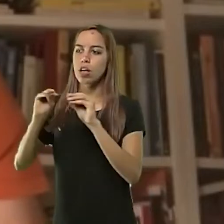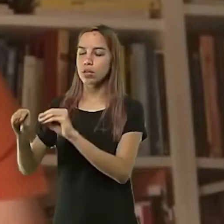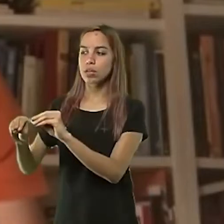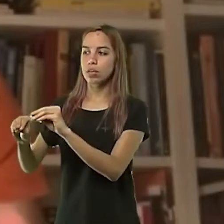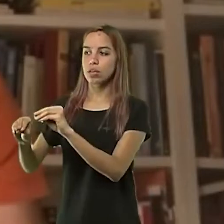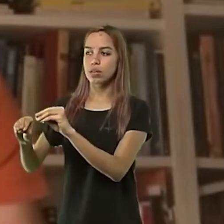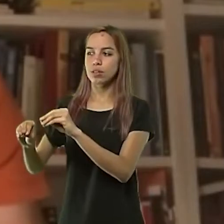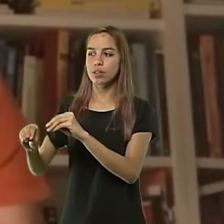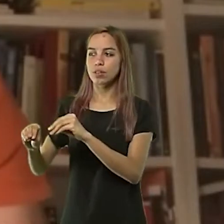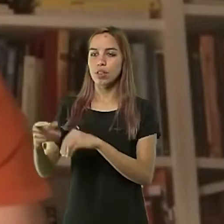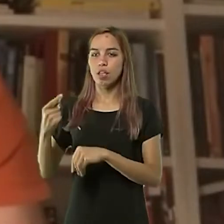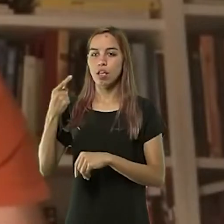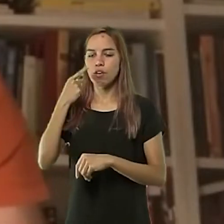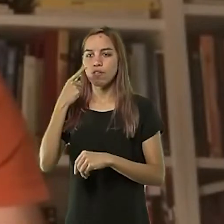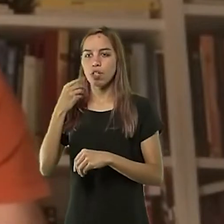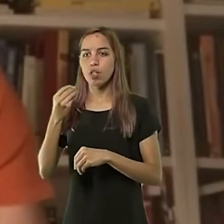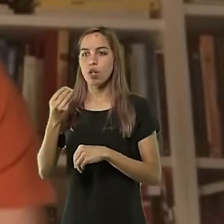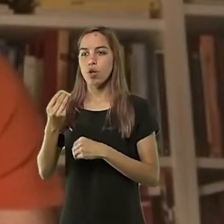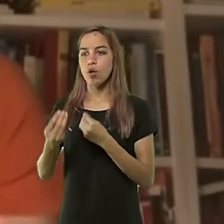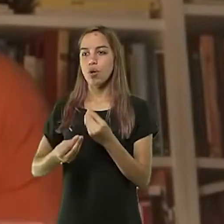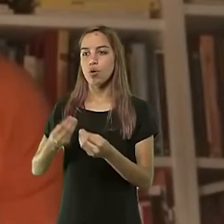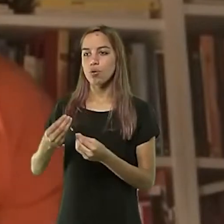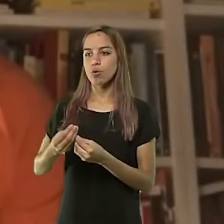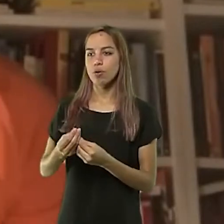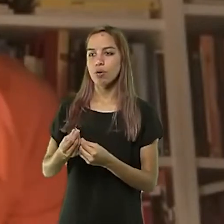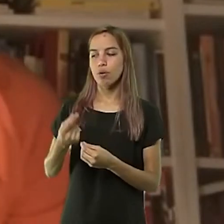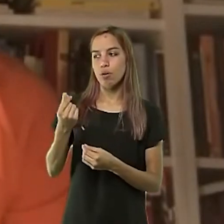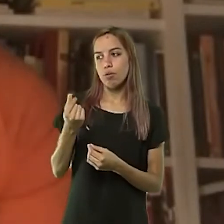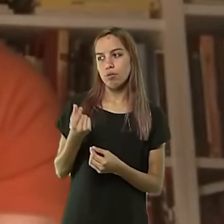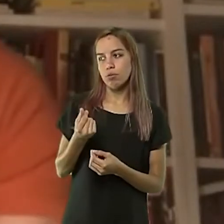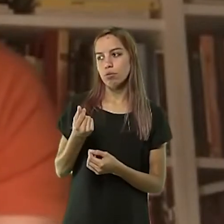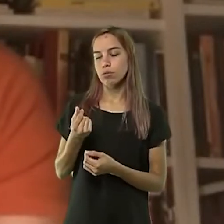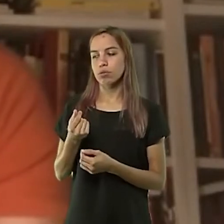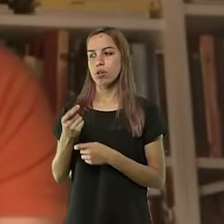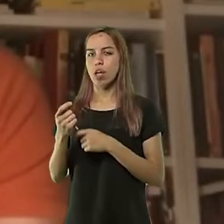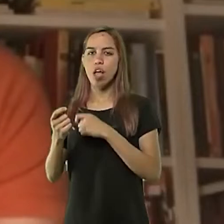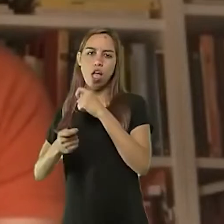as próprias características do Alentejo. O Alentejo é uma região muito pobre,